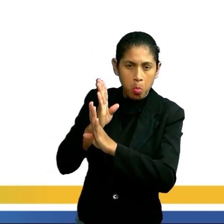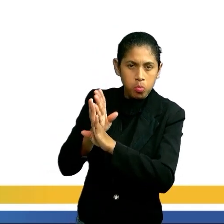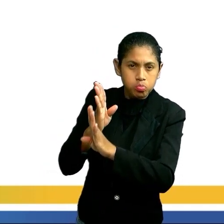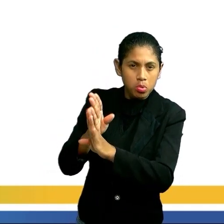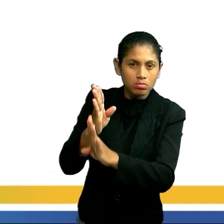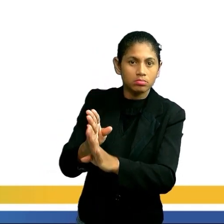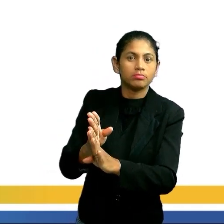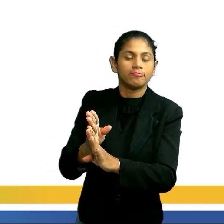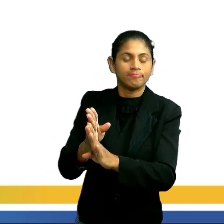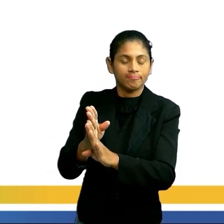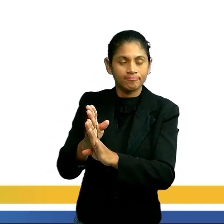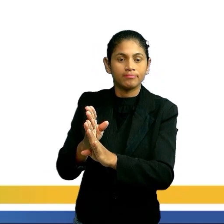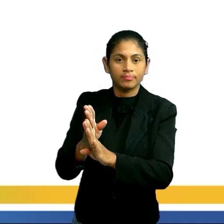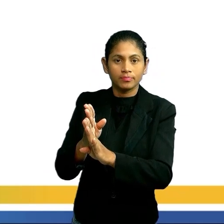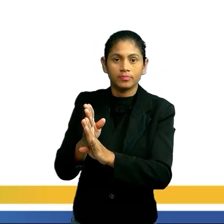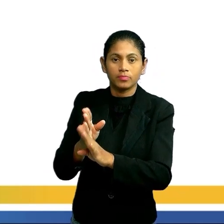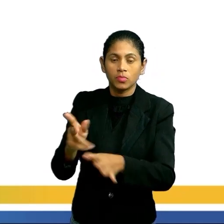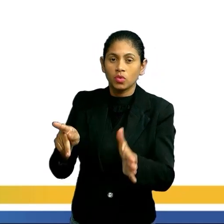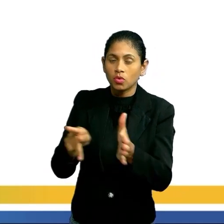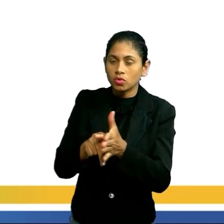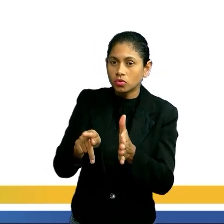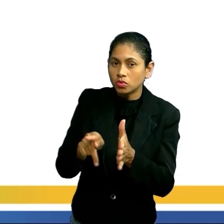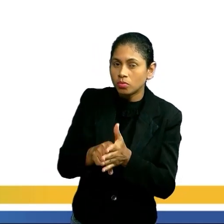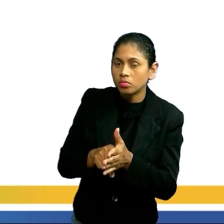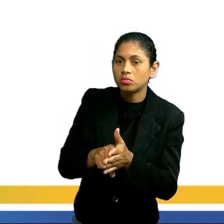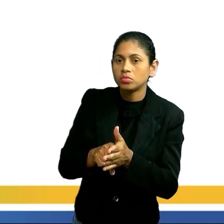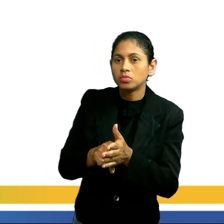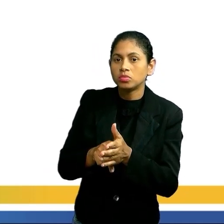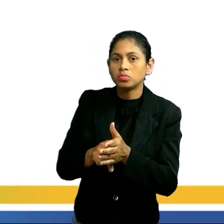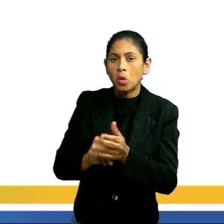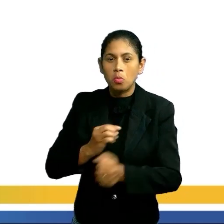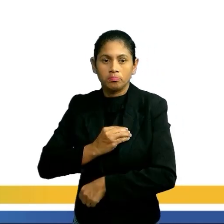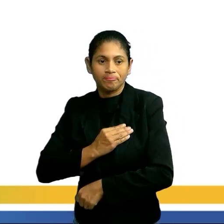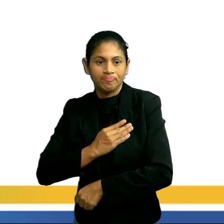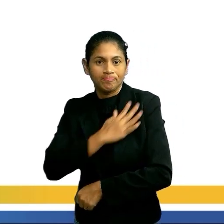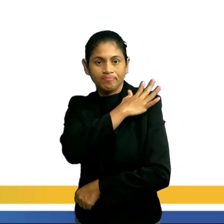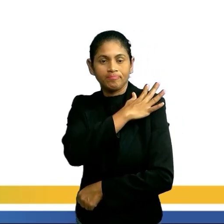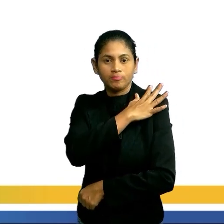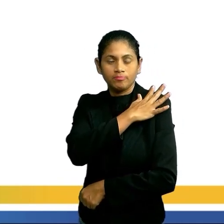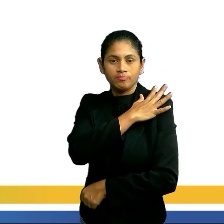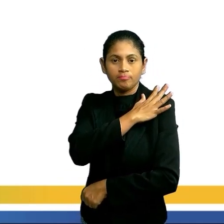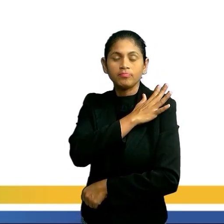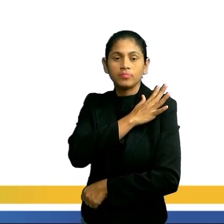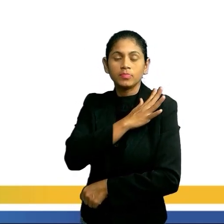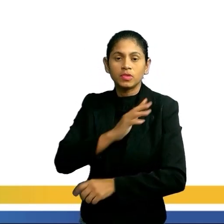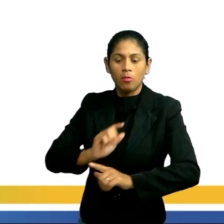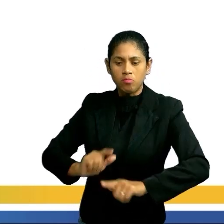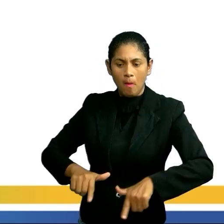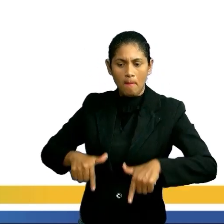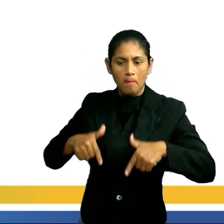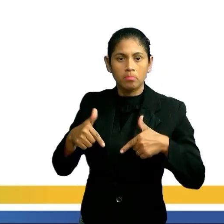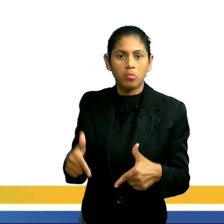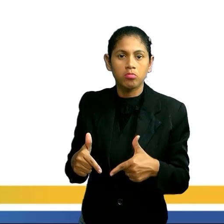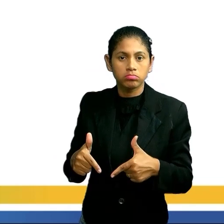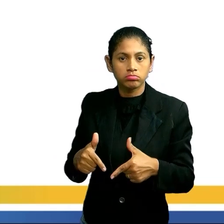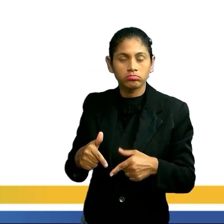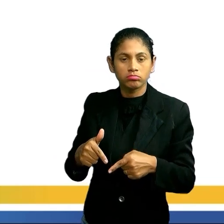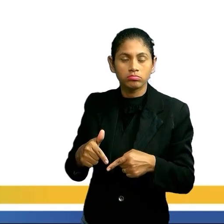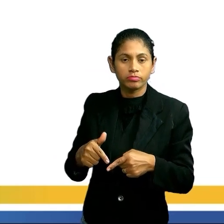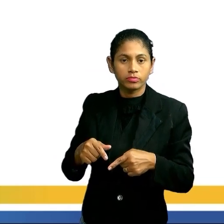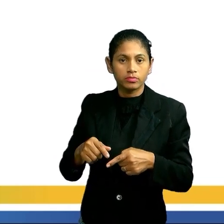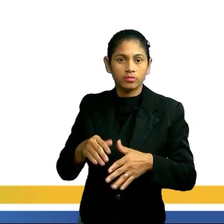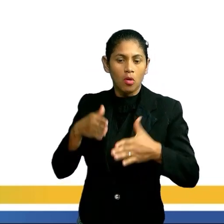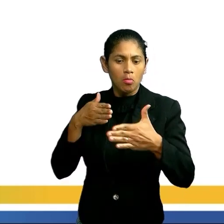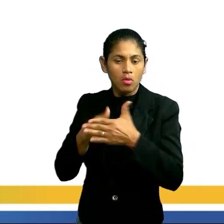burguesa industrial, dos próprios militares que vão se revoltar contra ele e vai culminar, né, no que nós já sabemos, né,